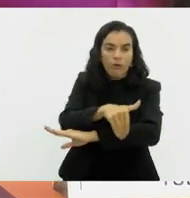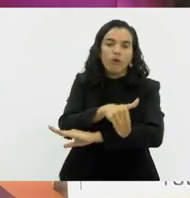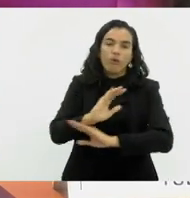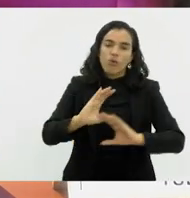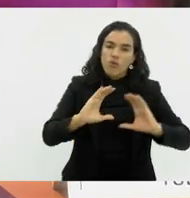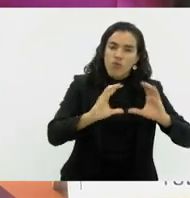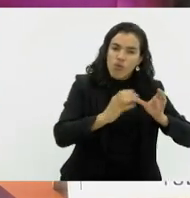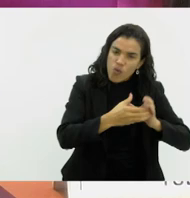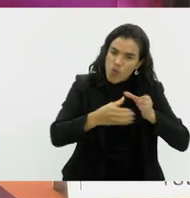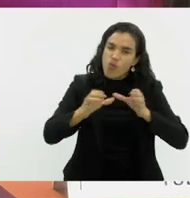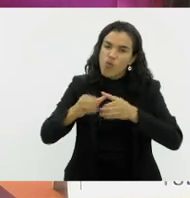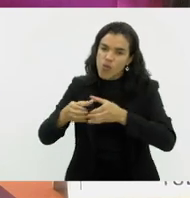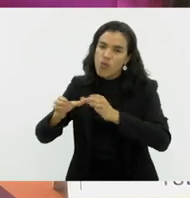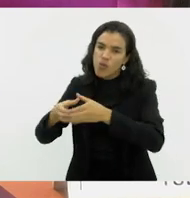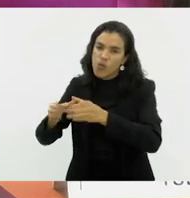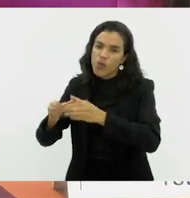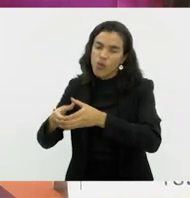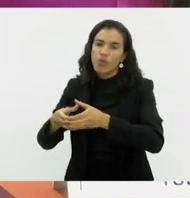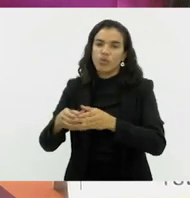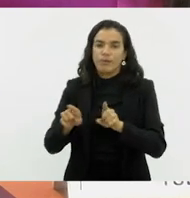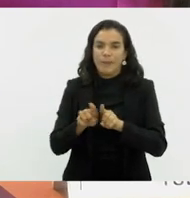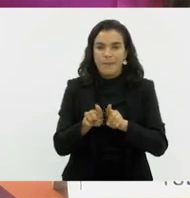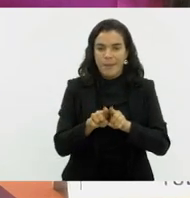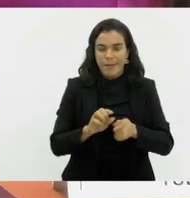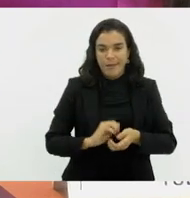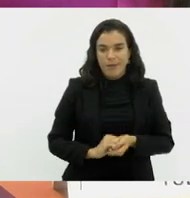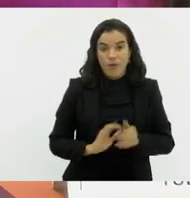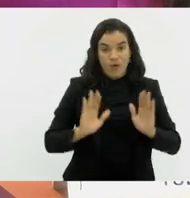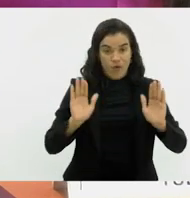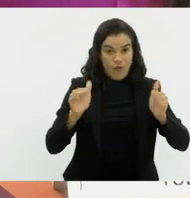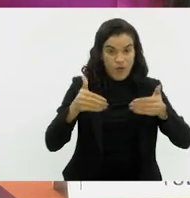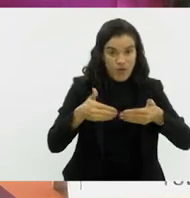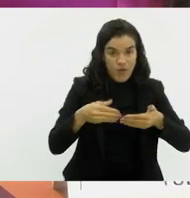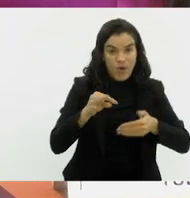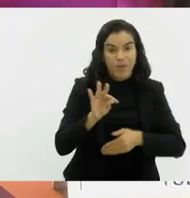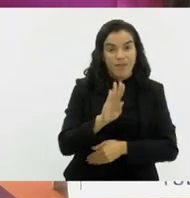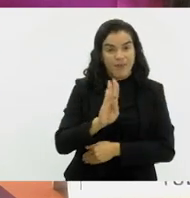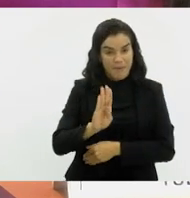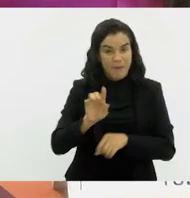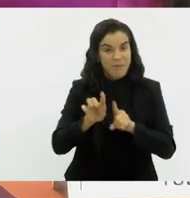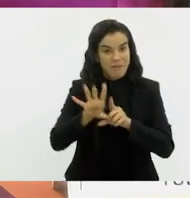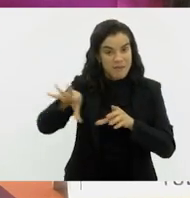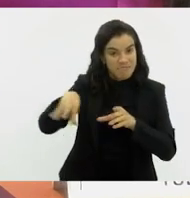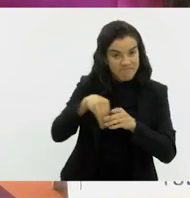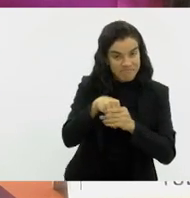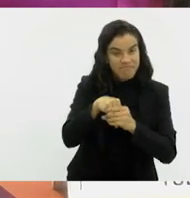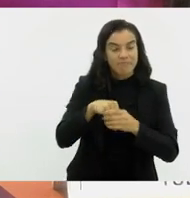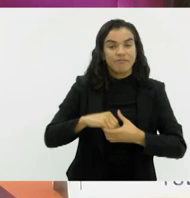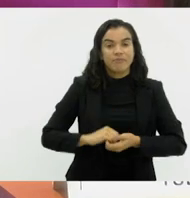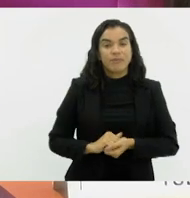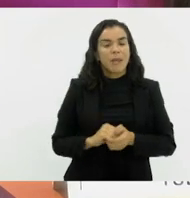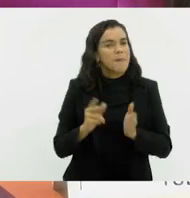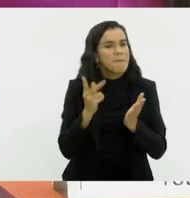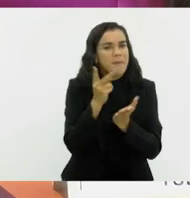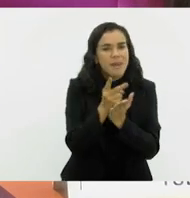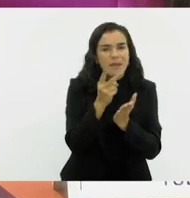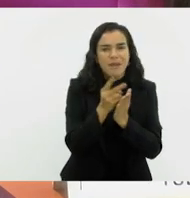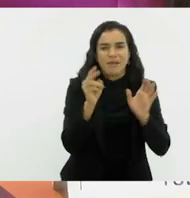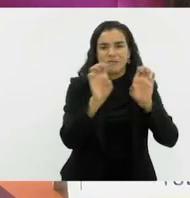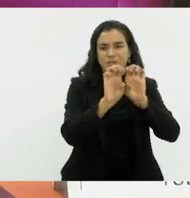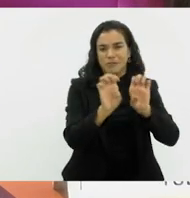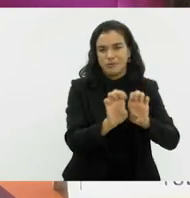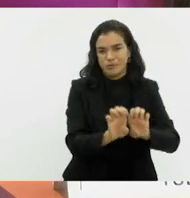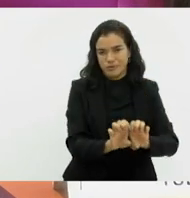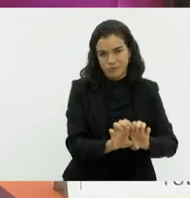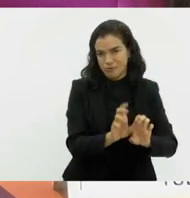foram citados, o Fórum TB está incluído, e outras instituições, a mesma estrutura, a gente simplesmente,